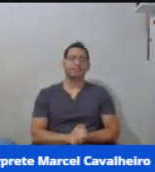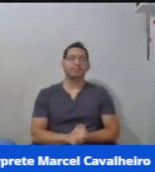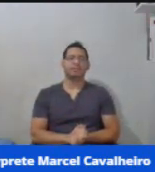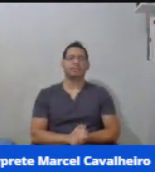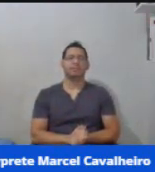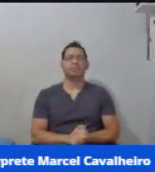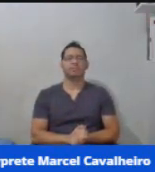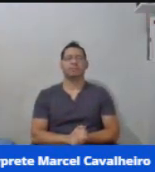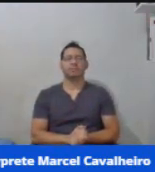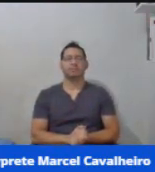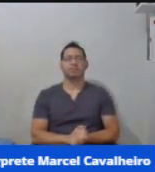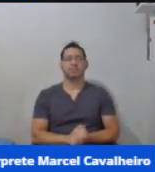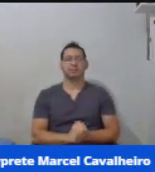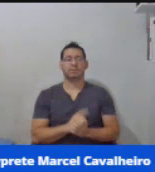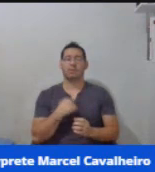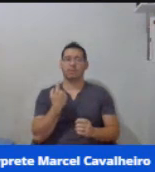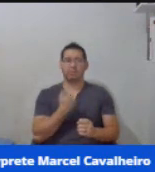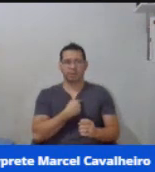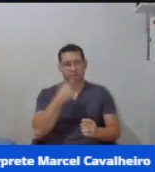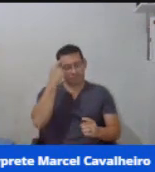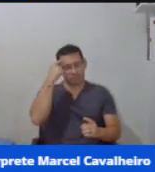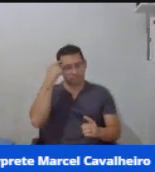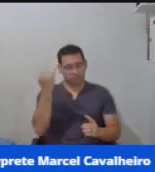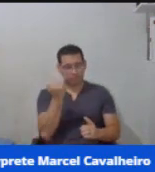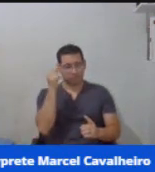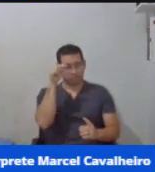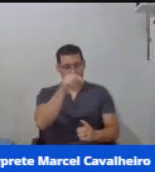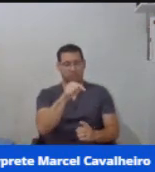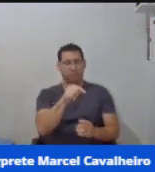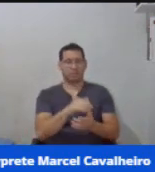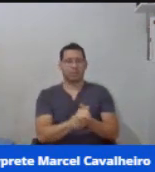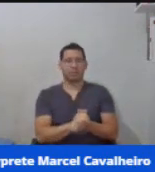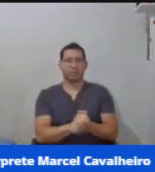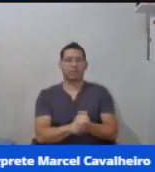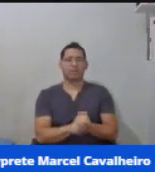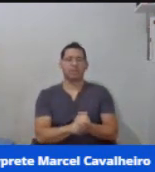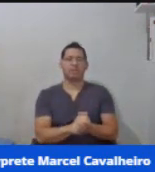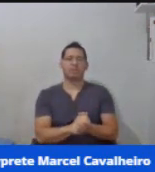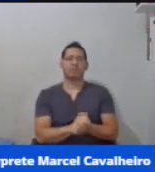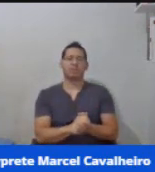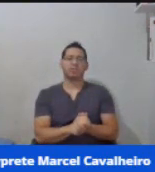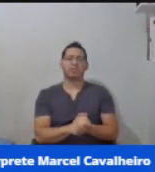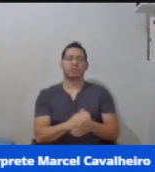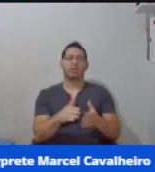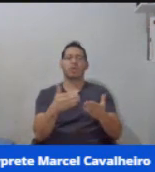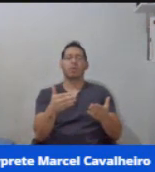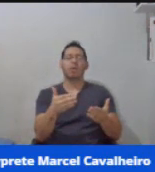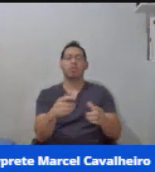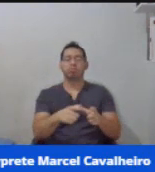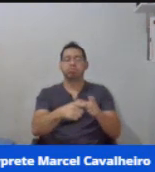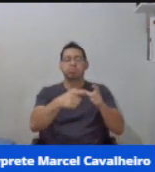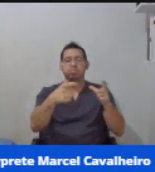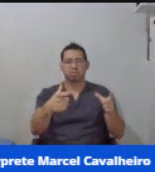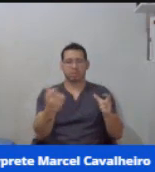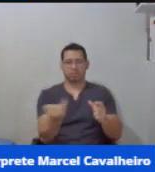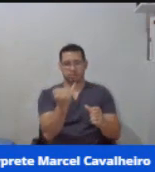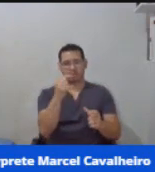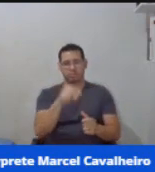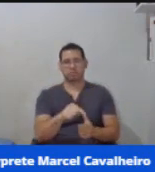Então, a gente destaca, né, para o componente que é uma grande tessitura entre as habilidades.